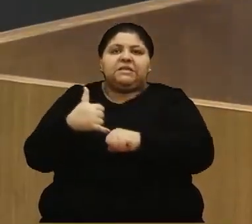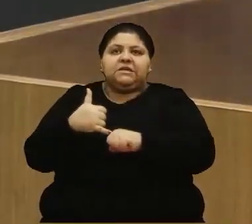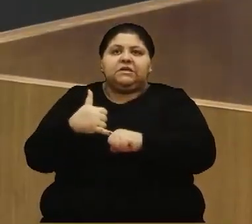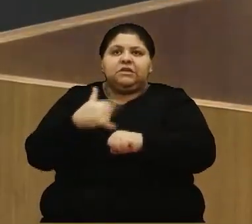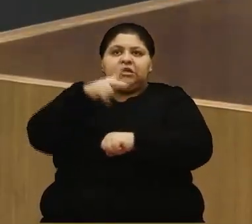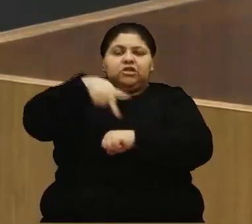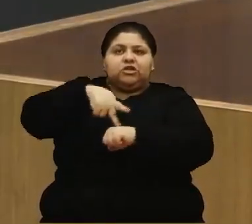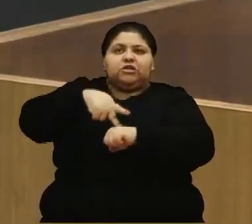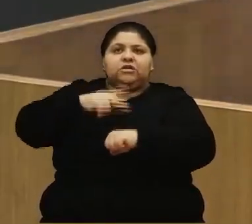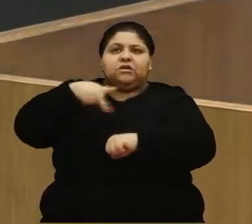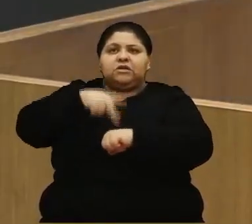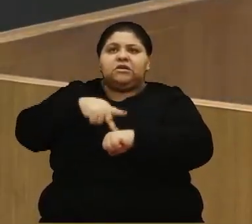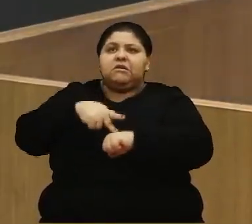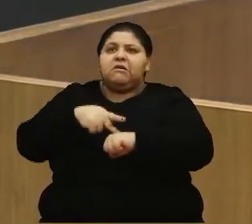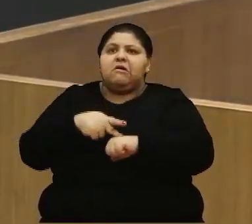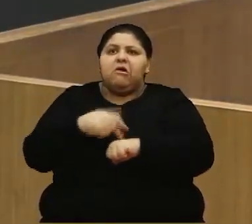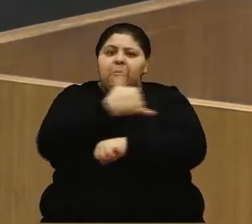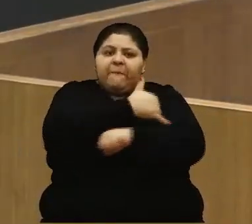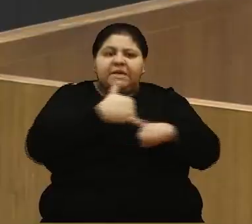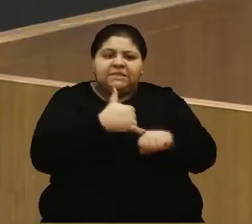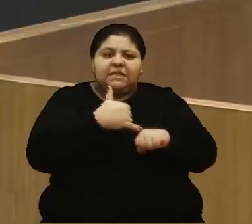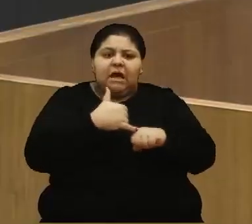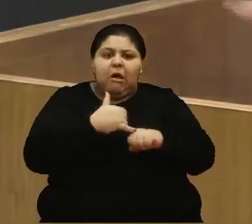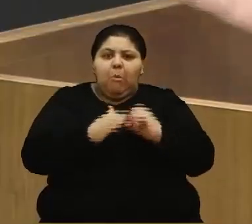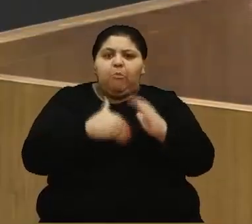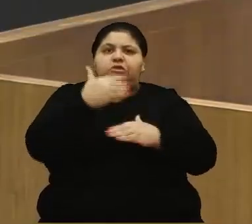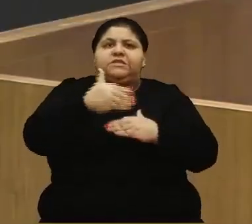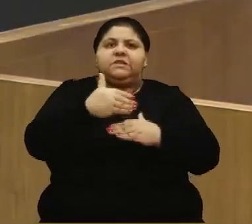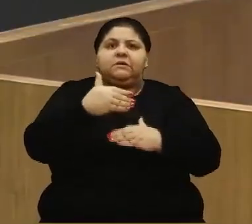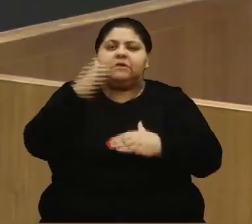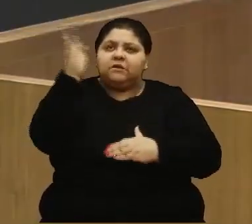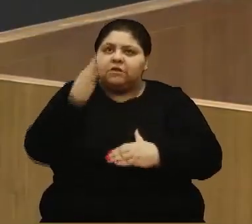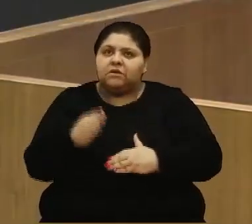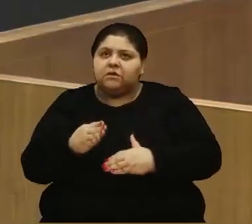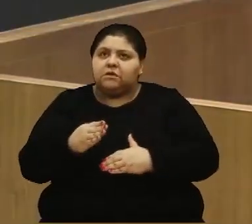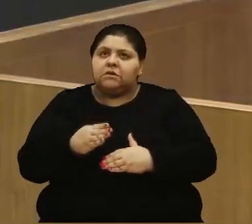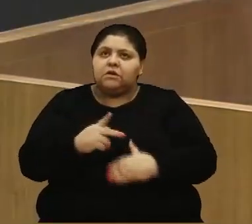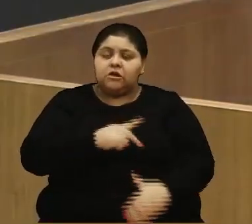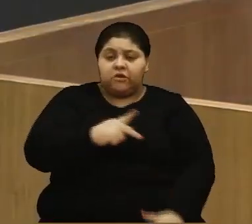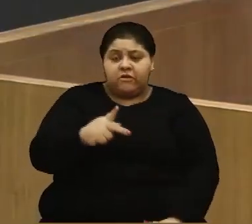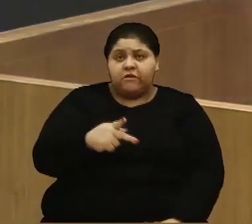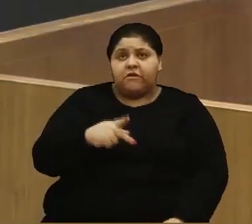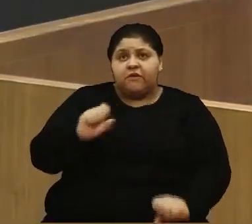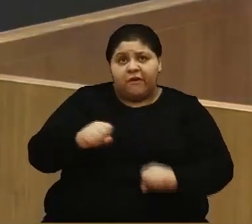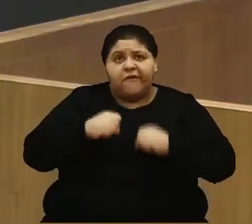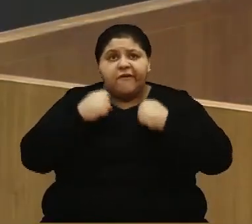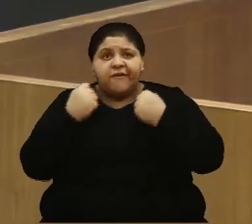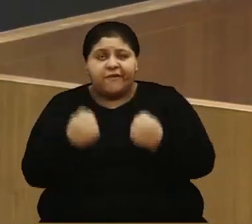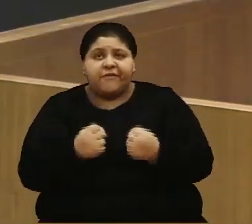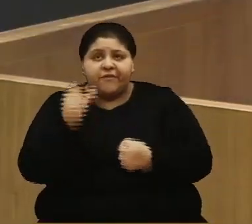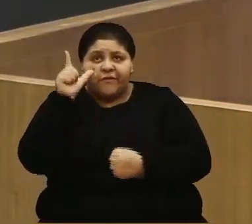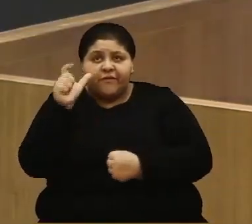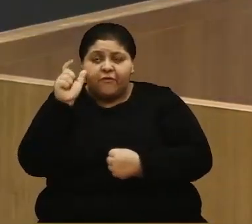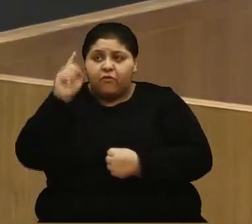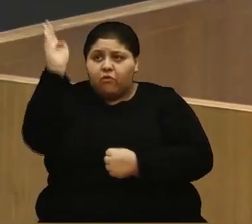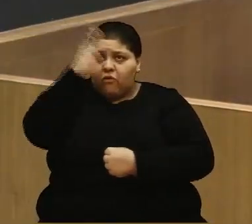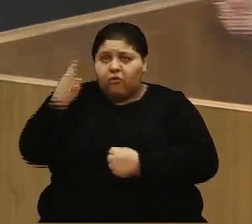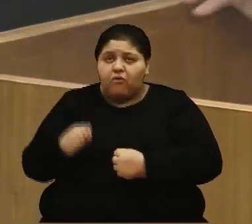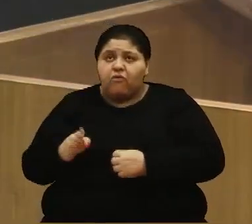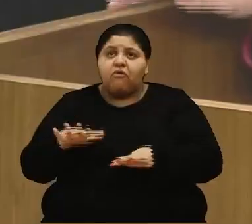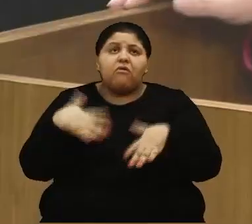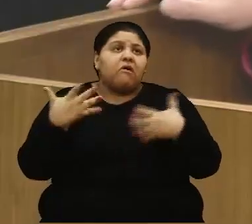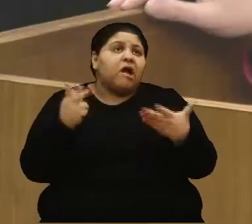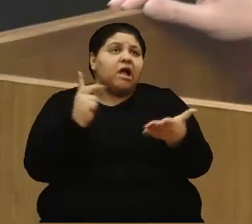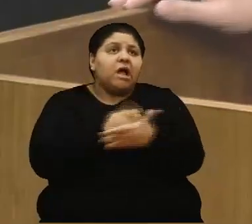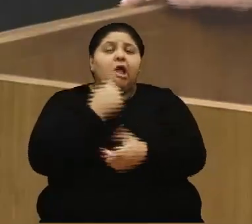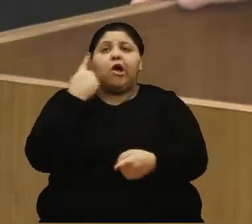E nenhum país querer passar por cima do nosso país. E aí, quando vem um presidente que diz que defende os interesses do Brasil, tá